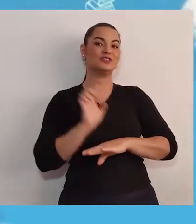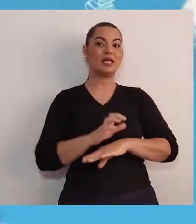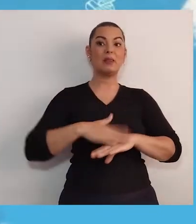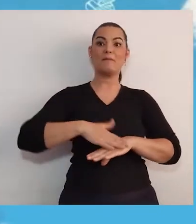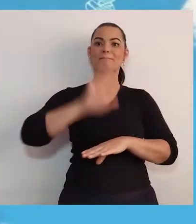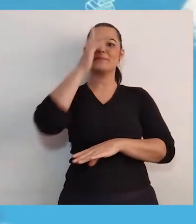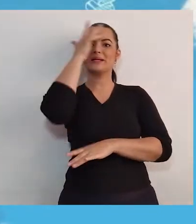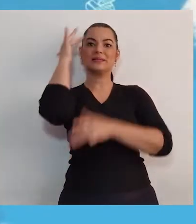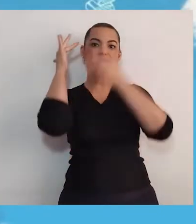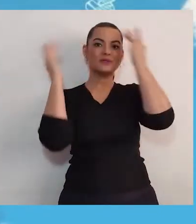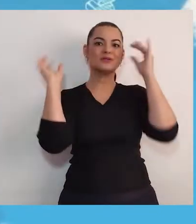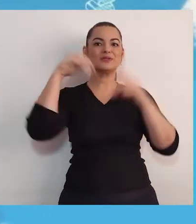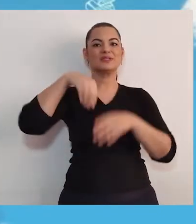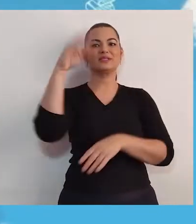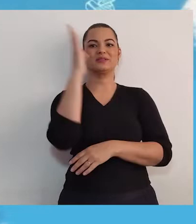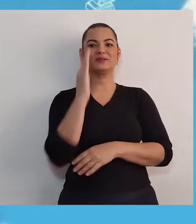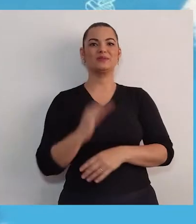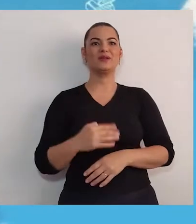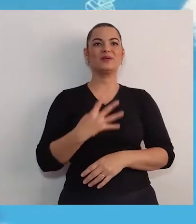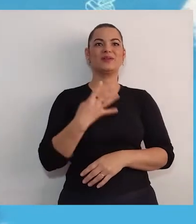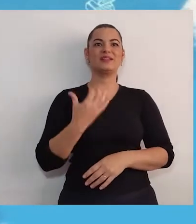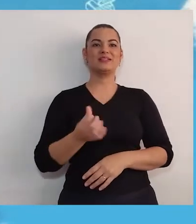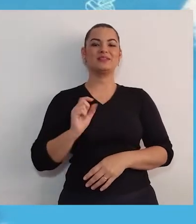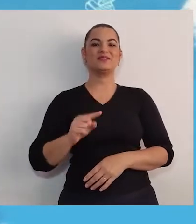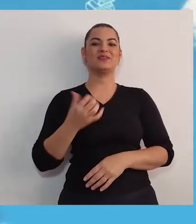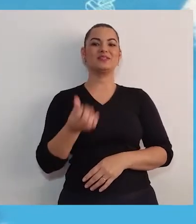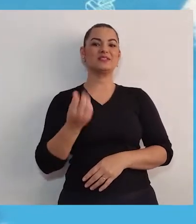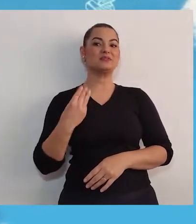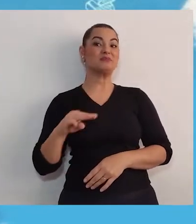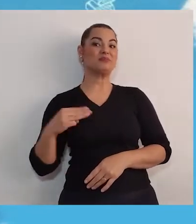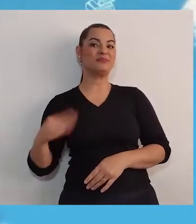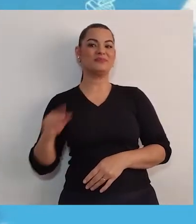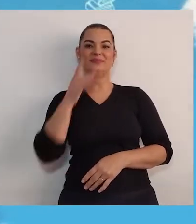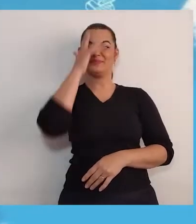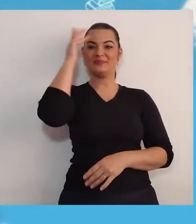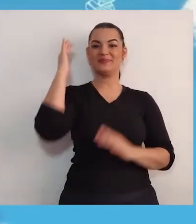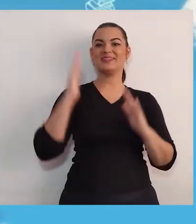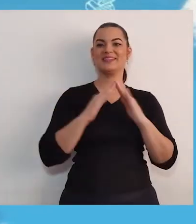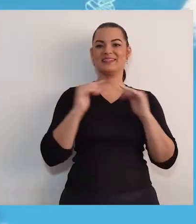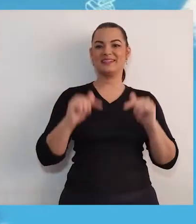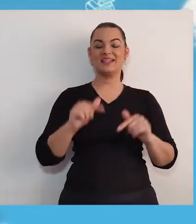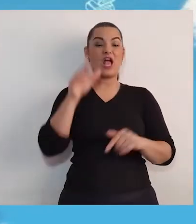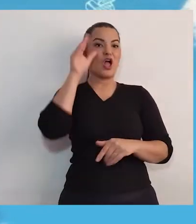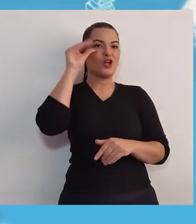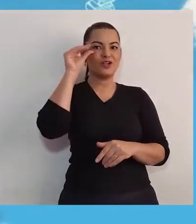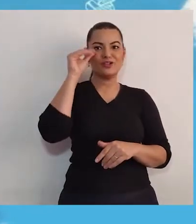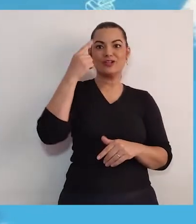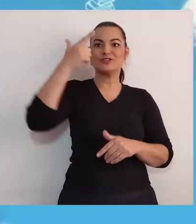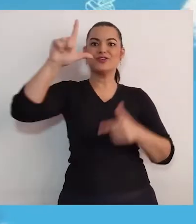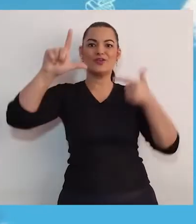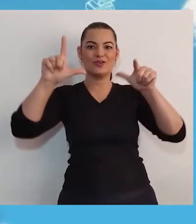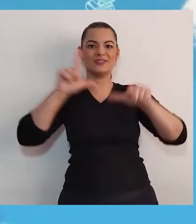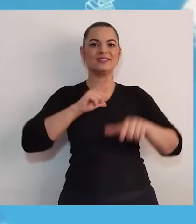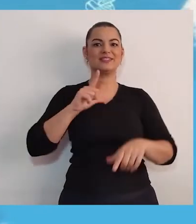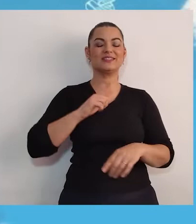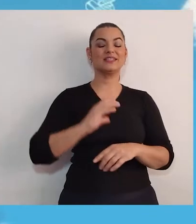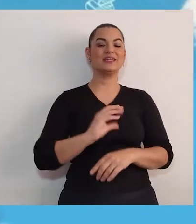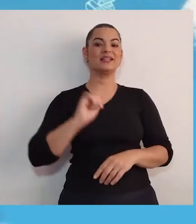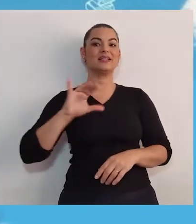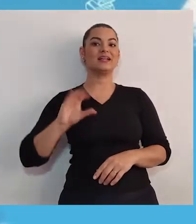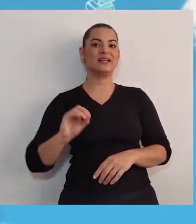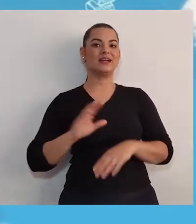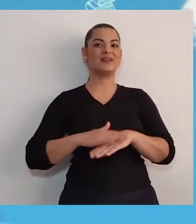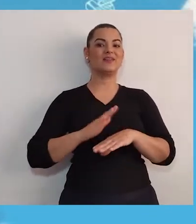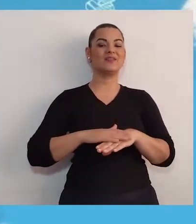com 46,6 milhões de habitantes. Entre outras curiosidades, O Caio fez